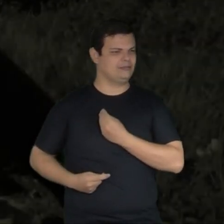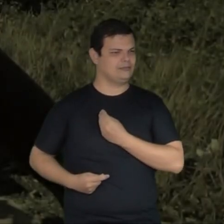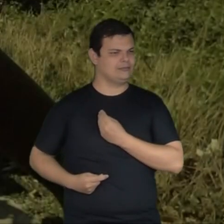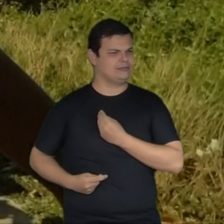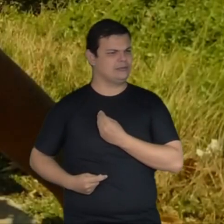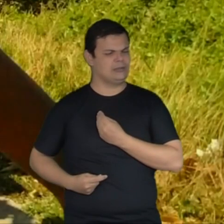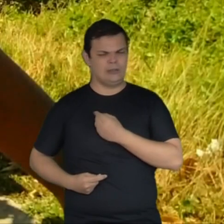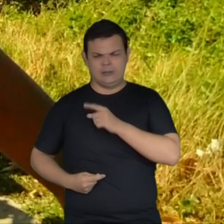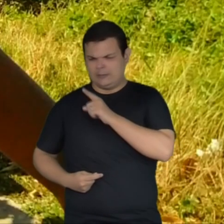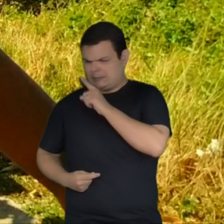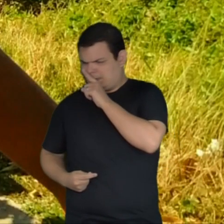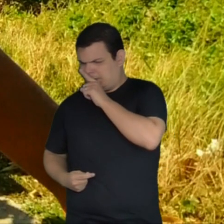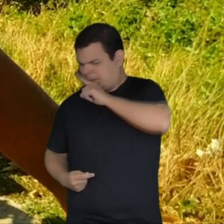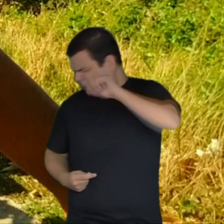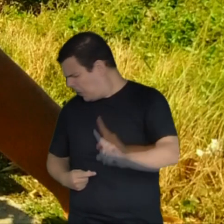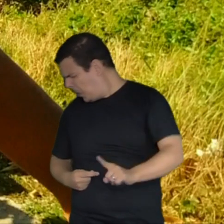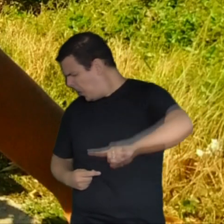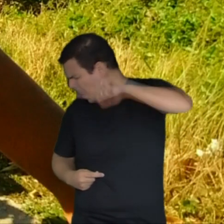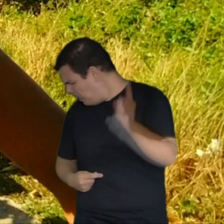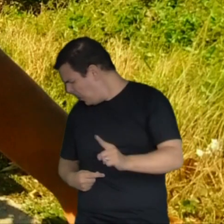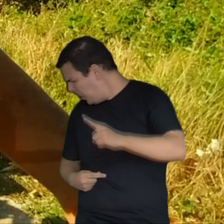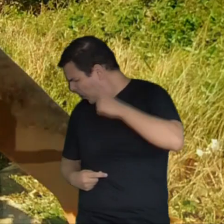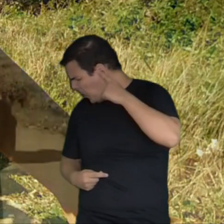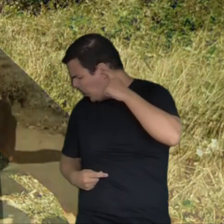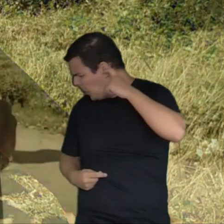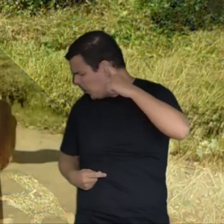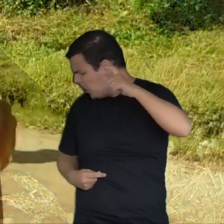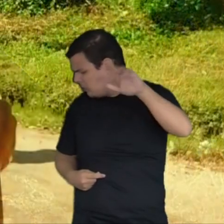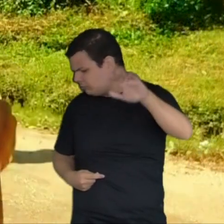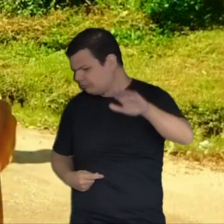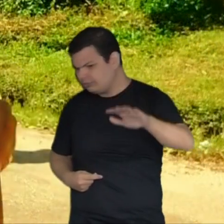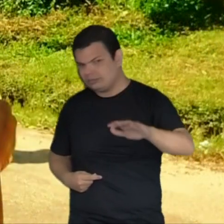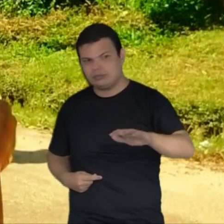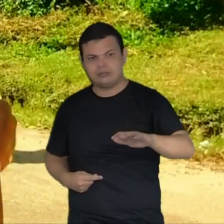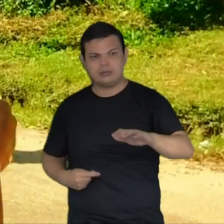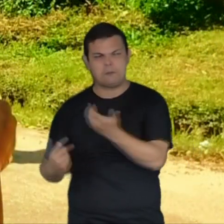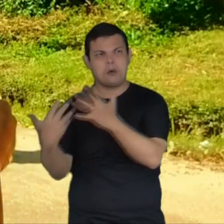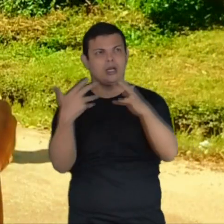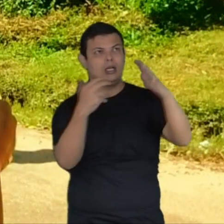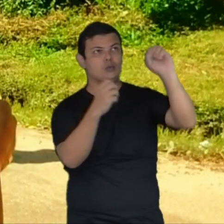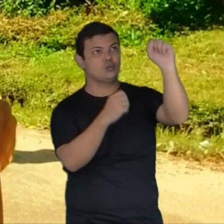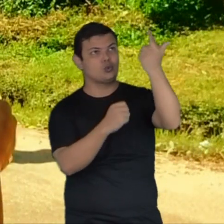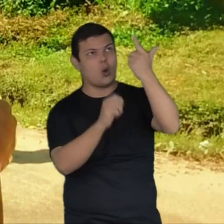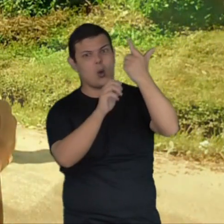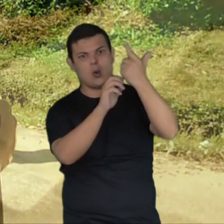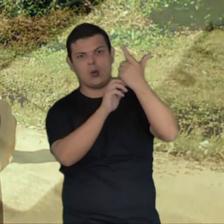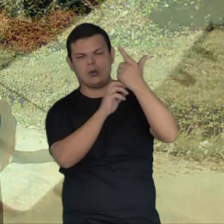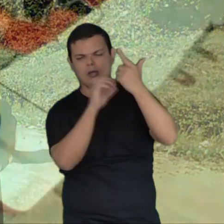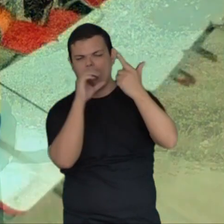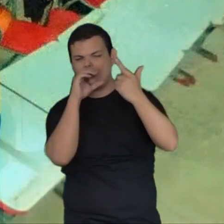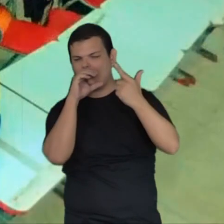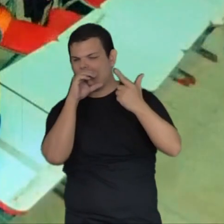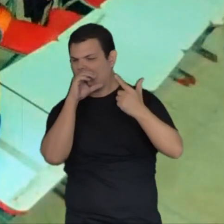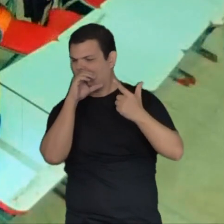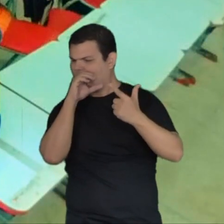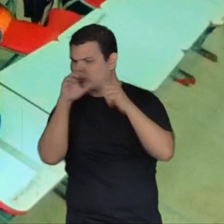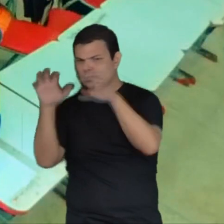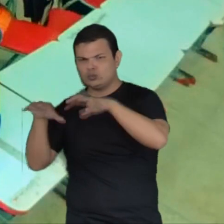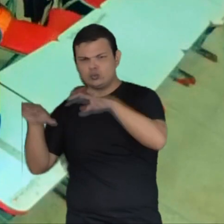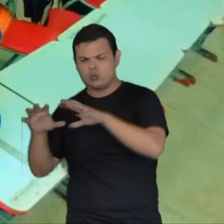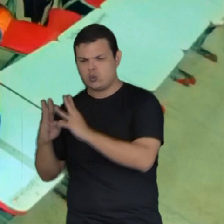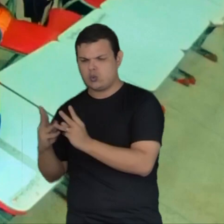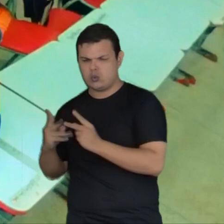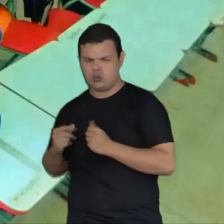que silencia os trovões. É o ser que faz brilhar o sol e me aquece depois da chuva ter